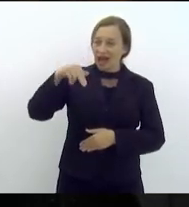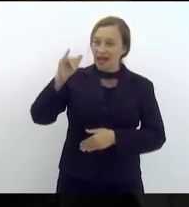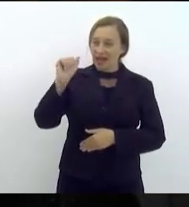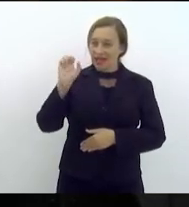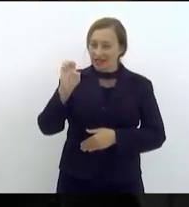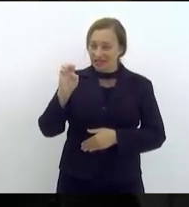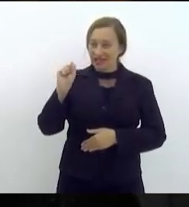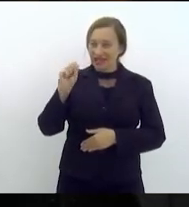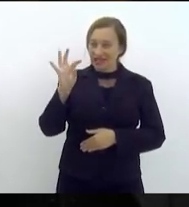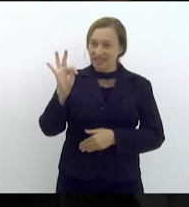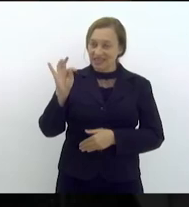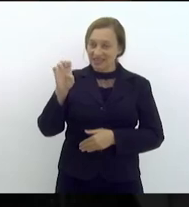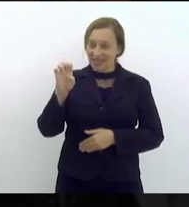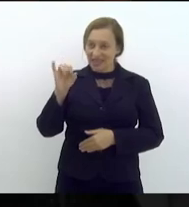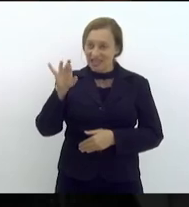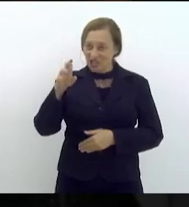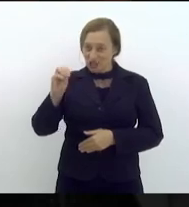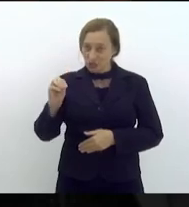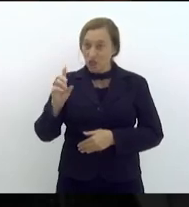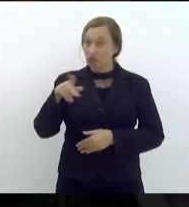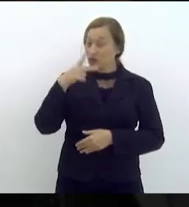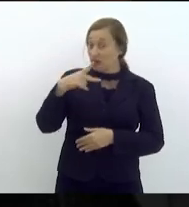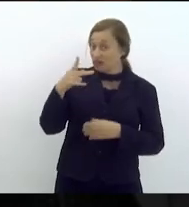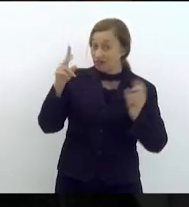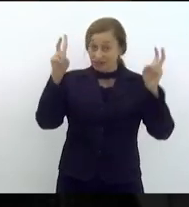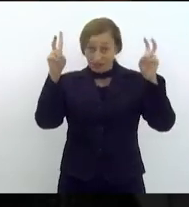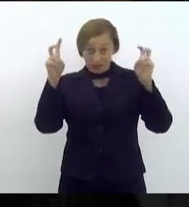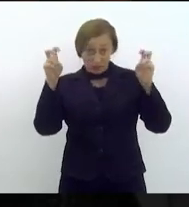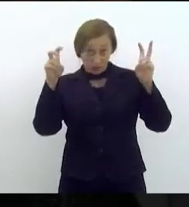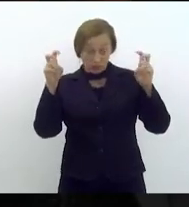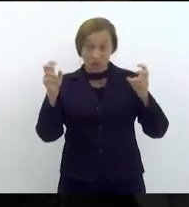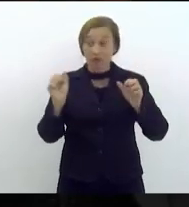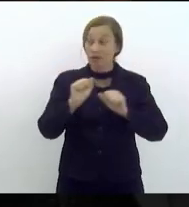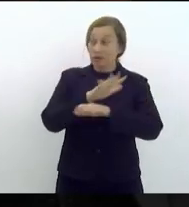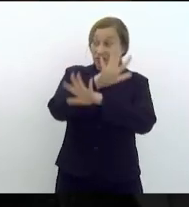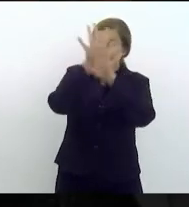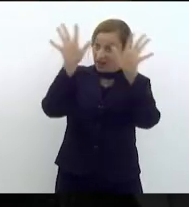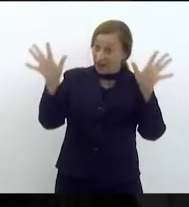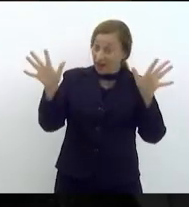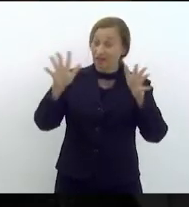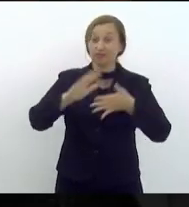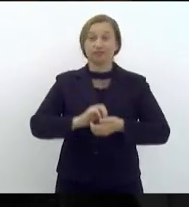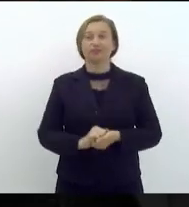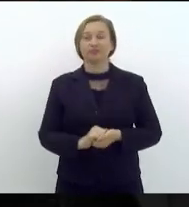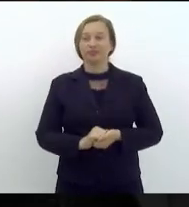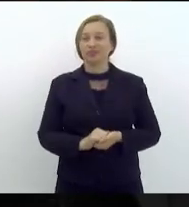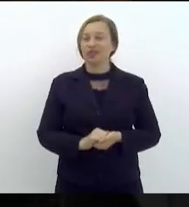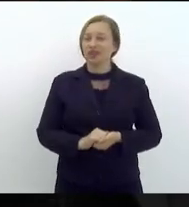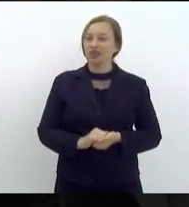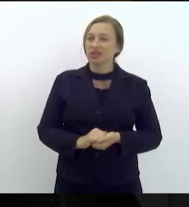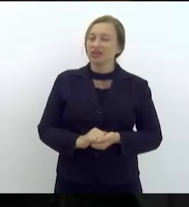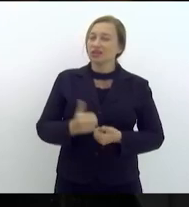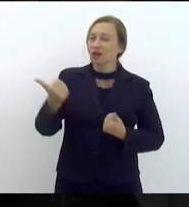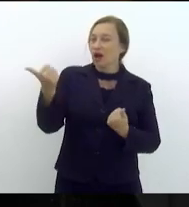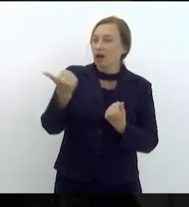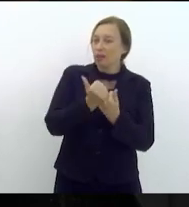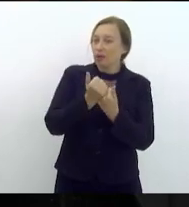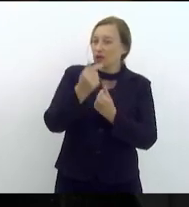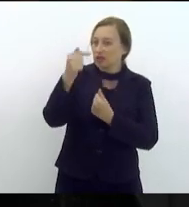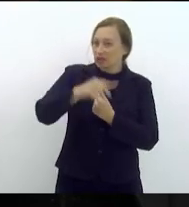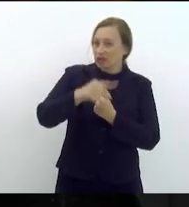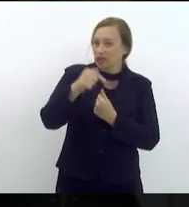então tô colocando essas questões para ficar claro que nós estamos aqui apoiando